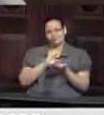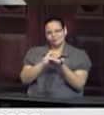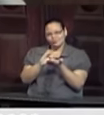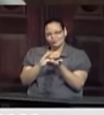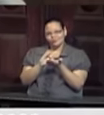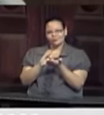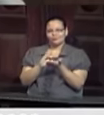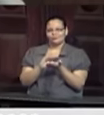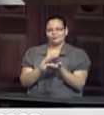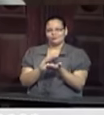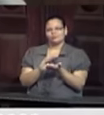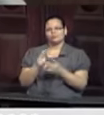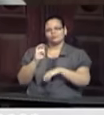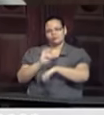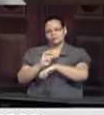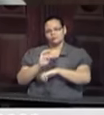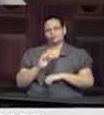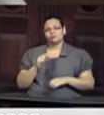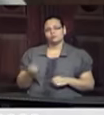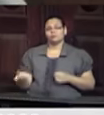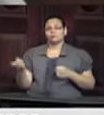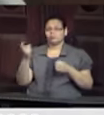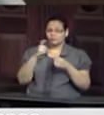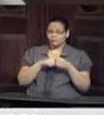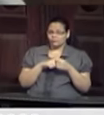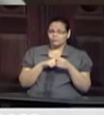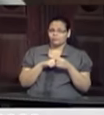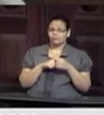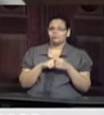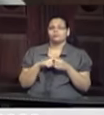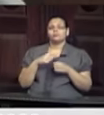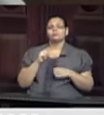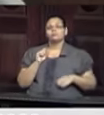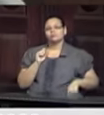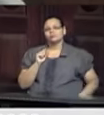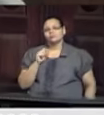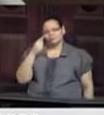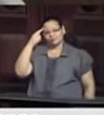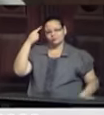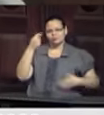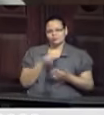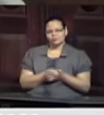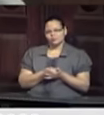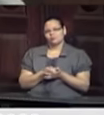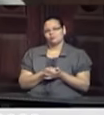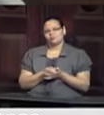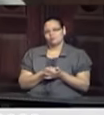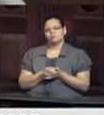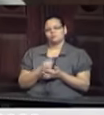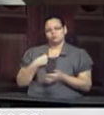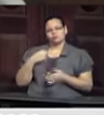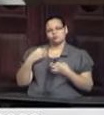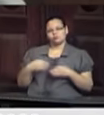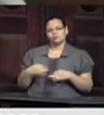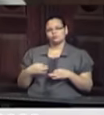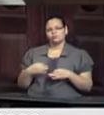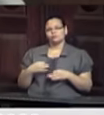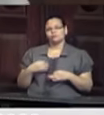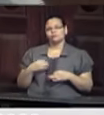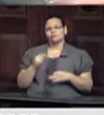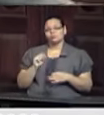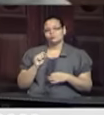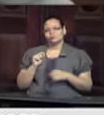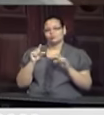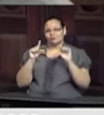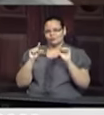não tem, porque voltou atrás de uma decisão correta de reduzir